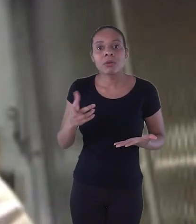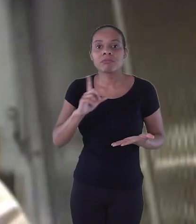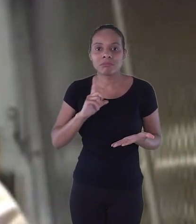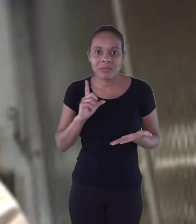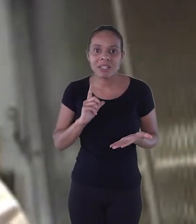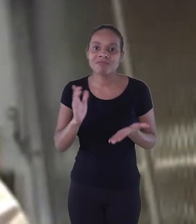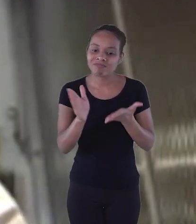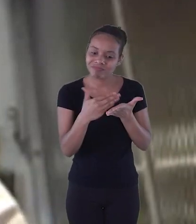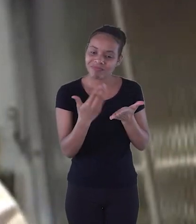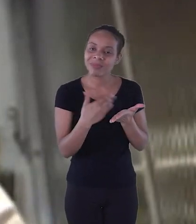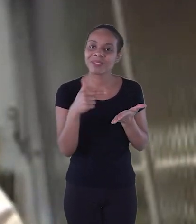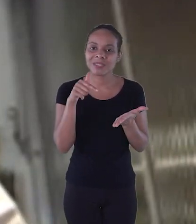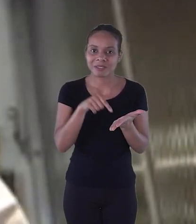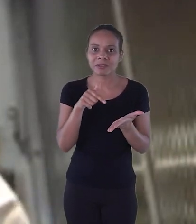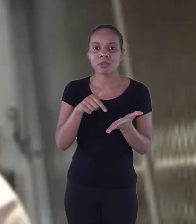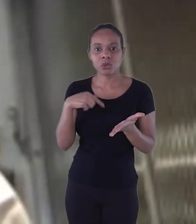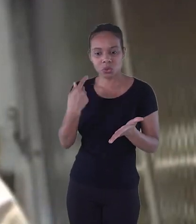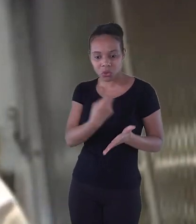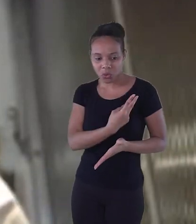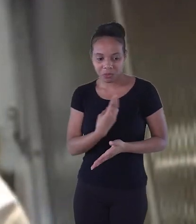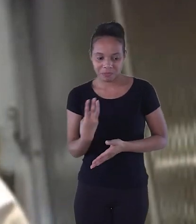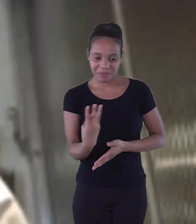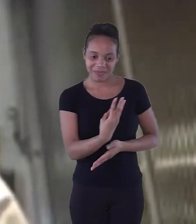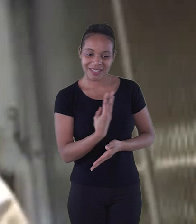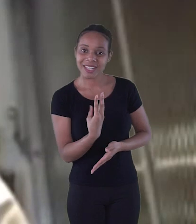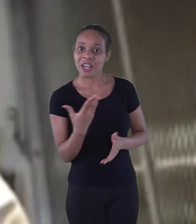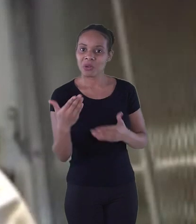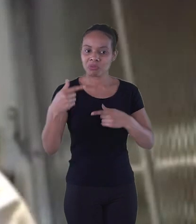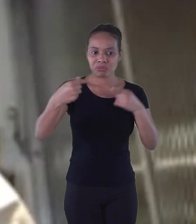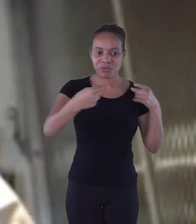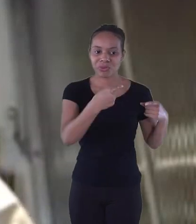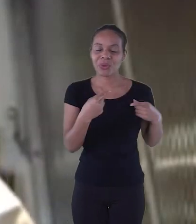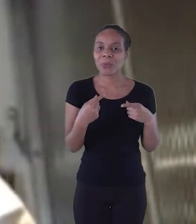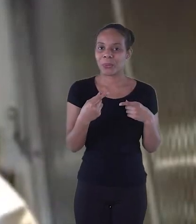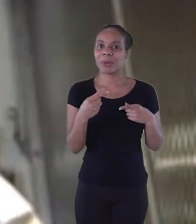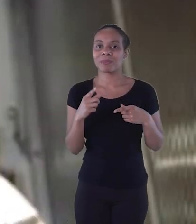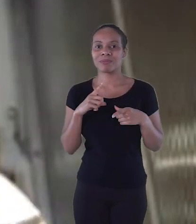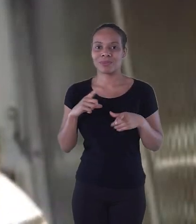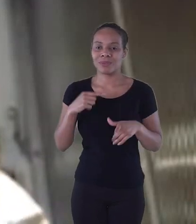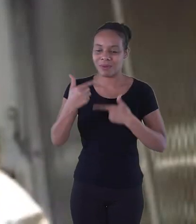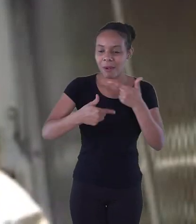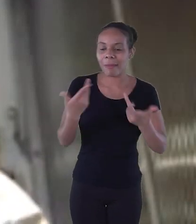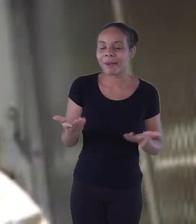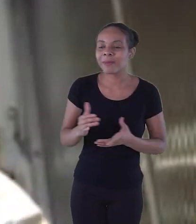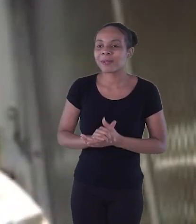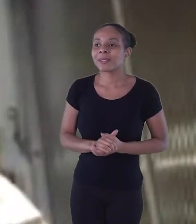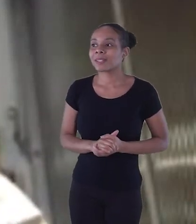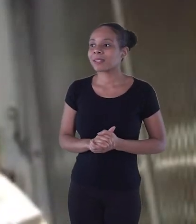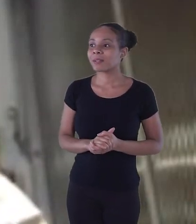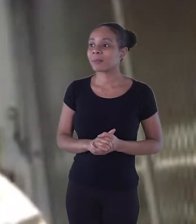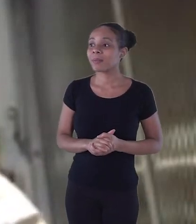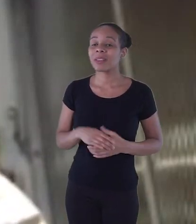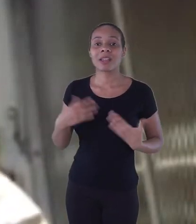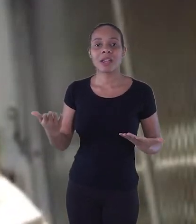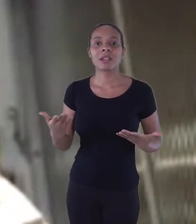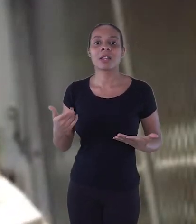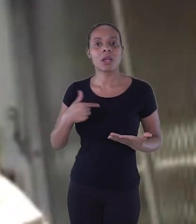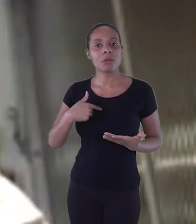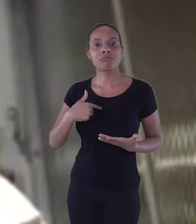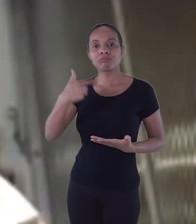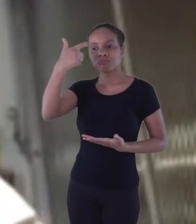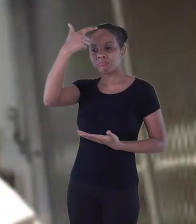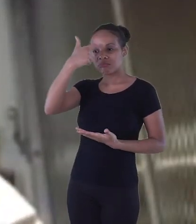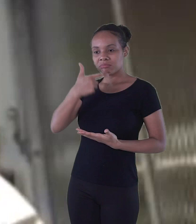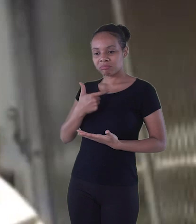o Ricardo, que é o nosso editor, assim, que estava no meio do trabalho. E eu acho que, eu digo isso porque eu me modifiquei enquanto homem negro,